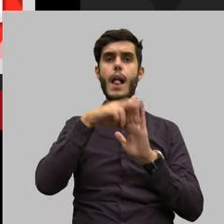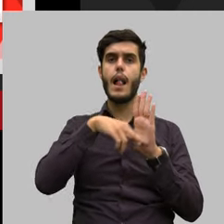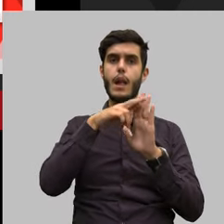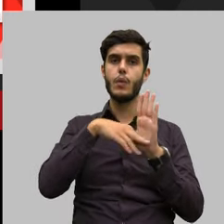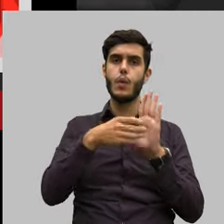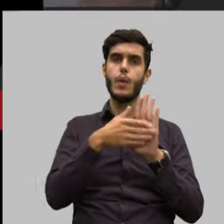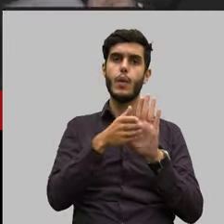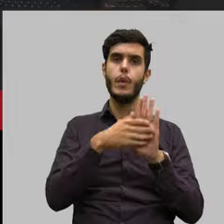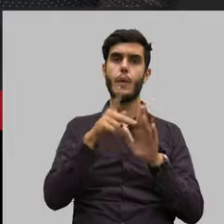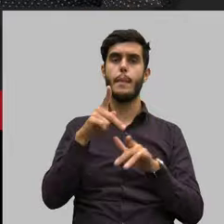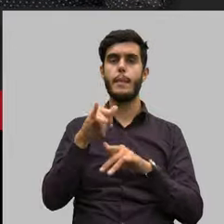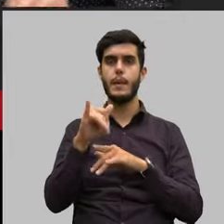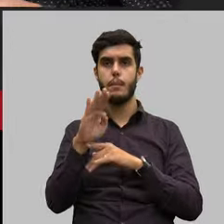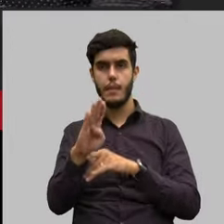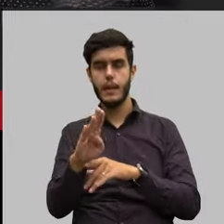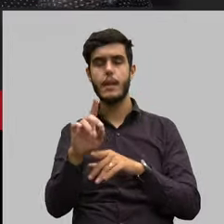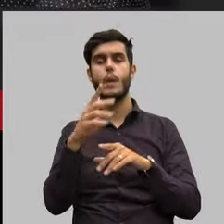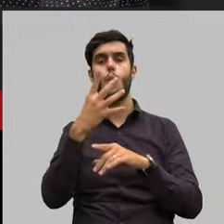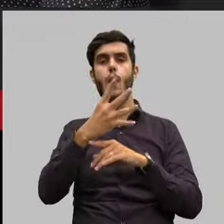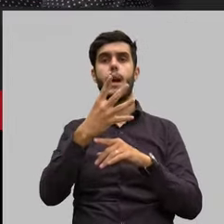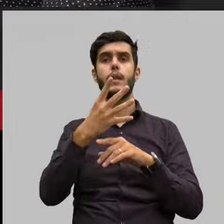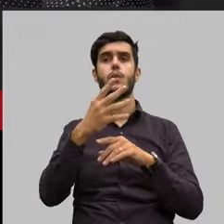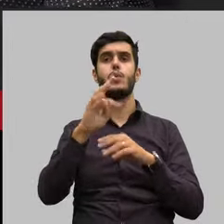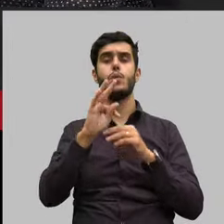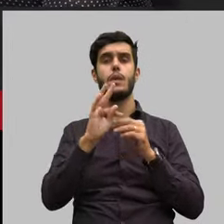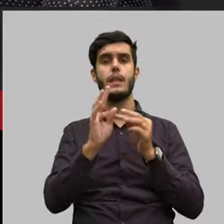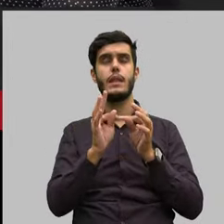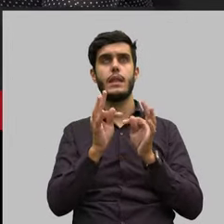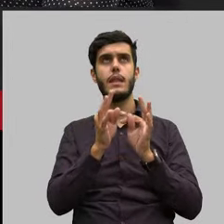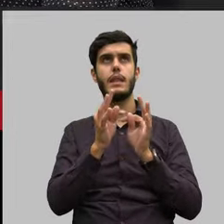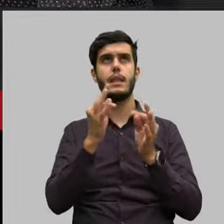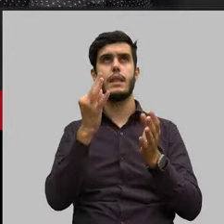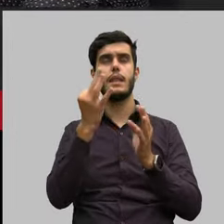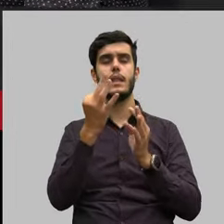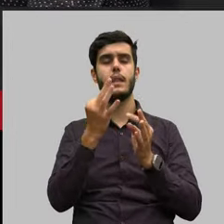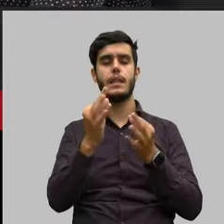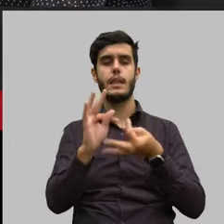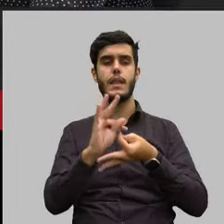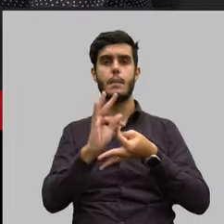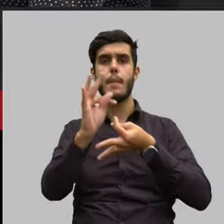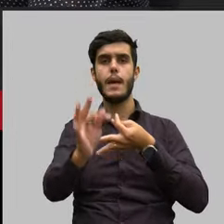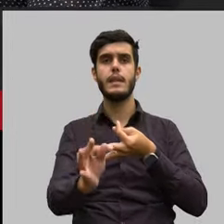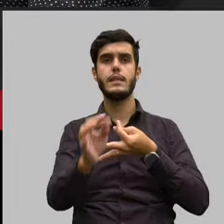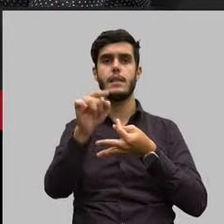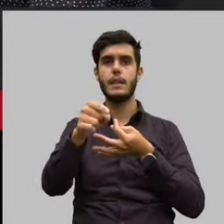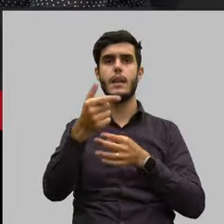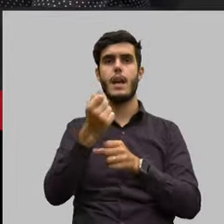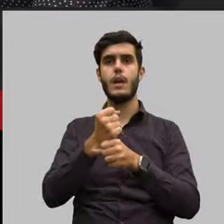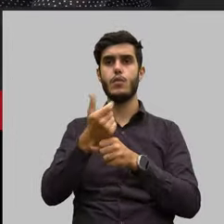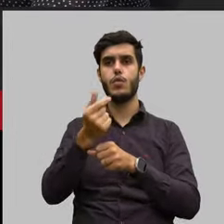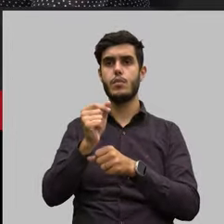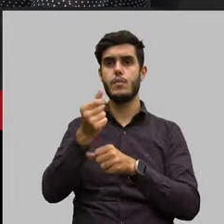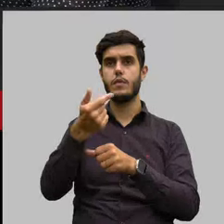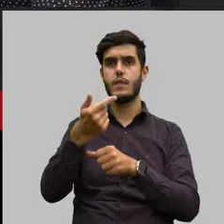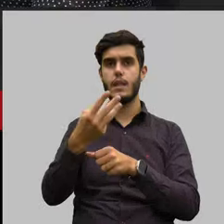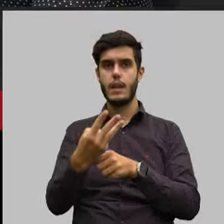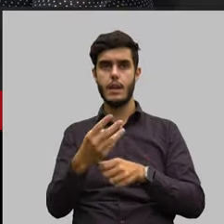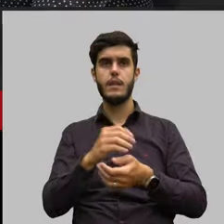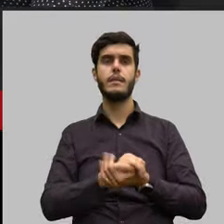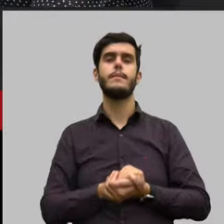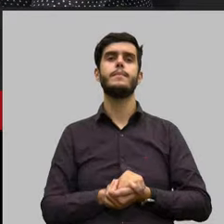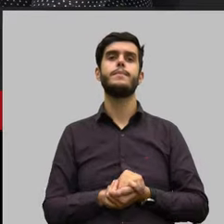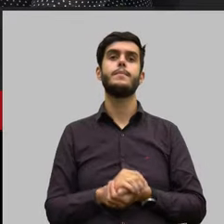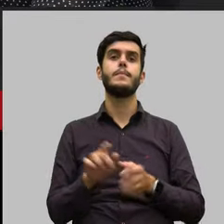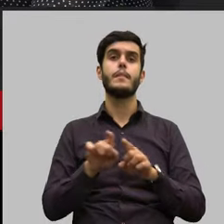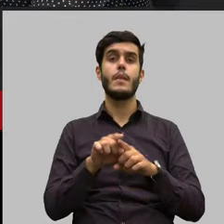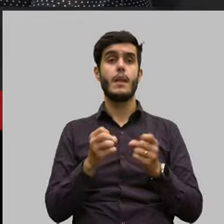quarto trimestre de 2023 já caminhando pro fim da minha apresentação a gente tem as entregas da